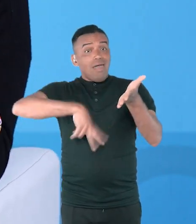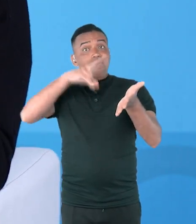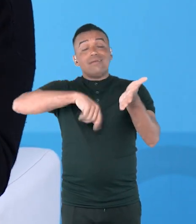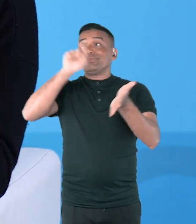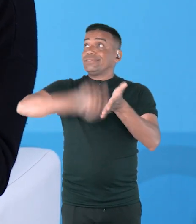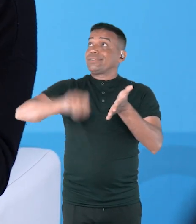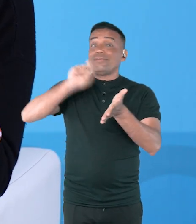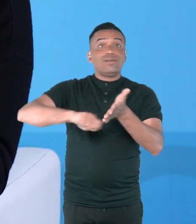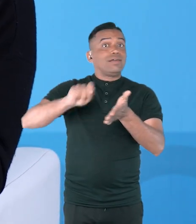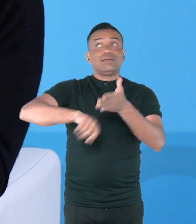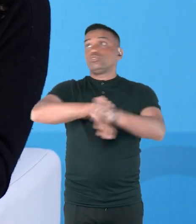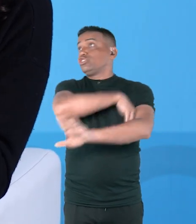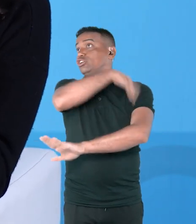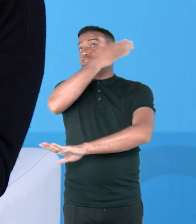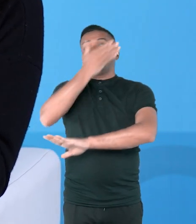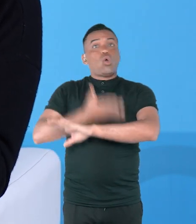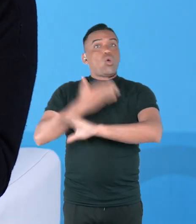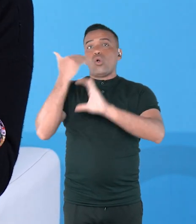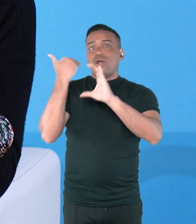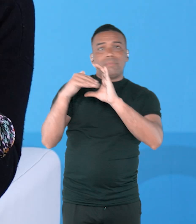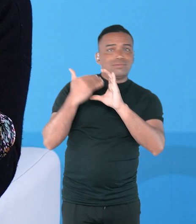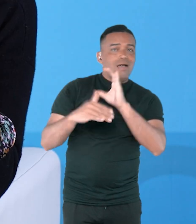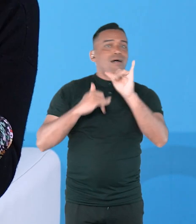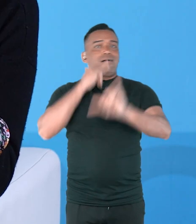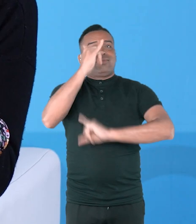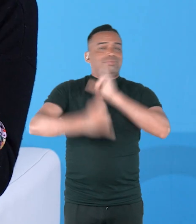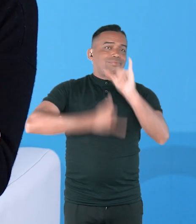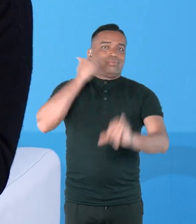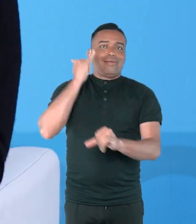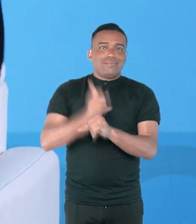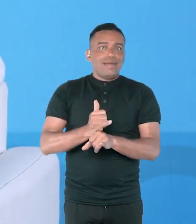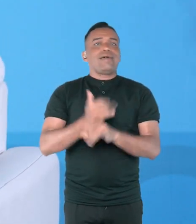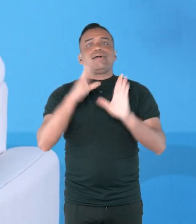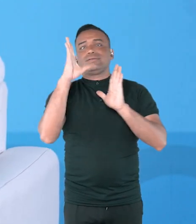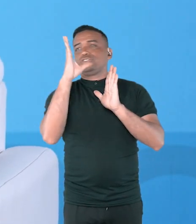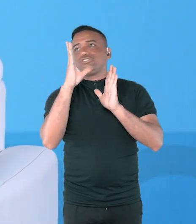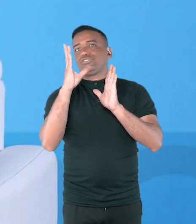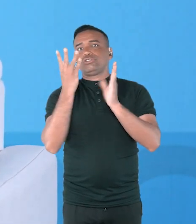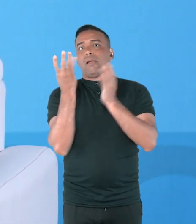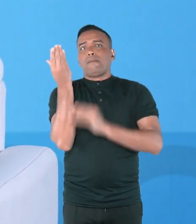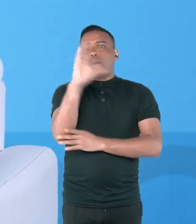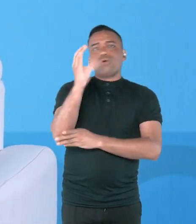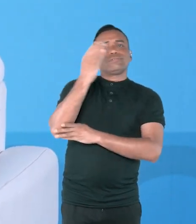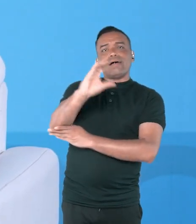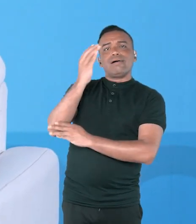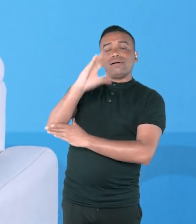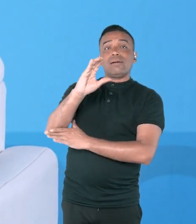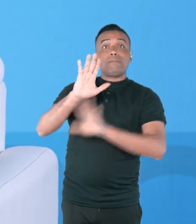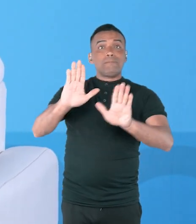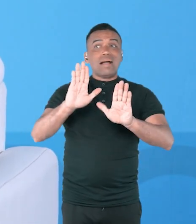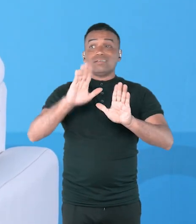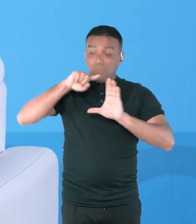e escrevendo o dia inteiro, em mensagens, na internet, em conteúdos X, Y,